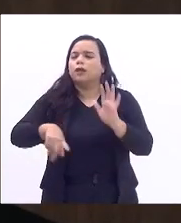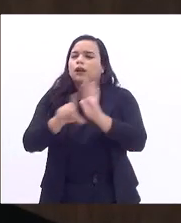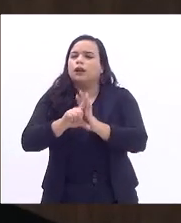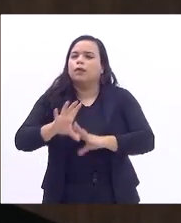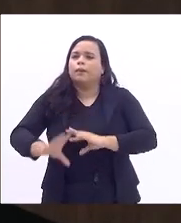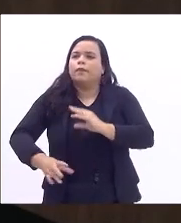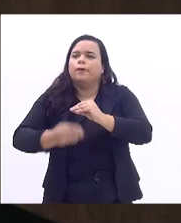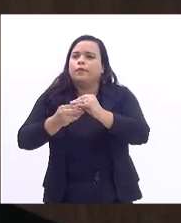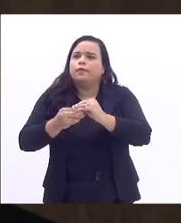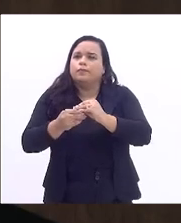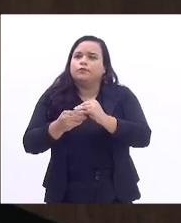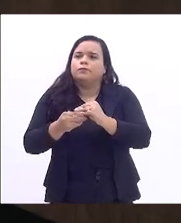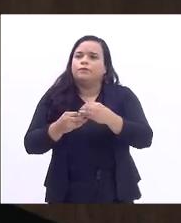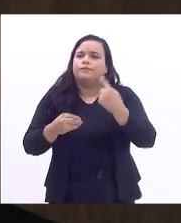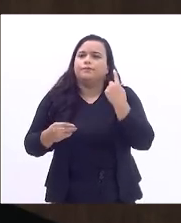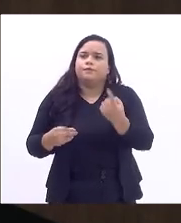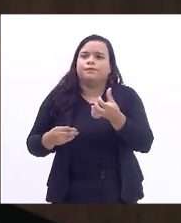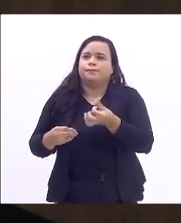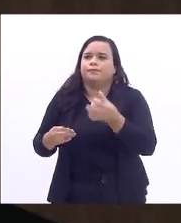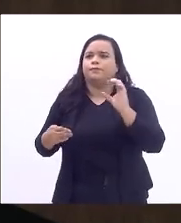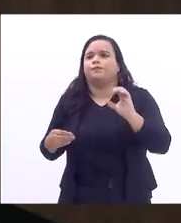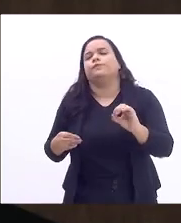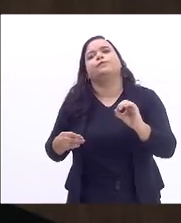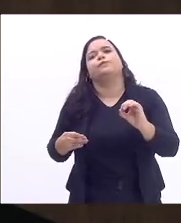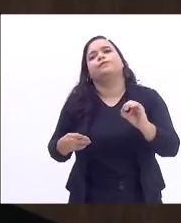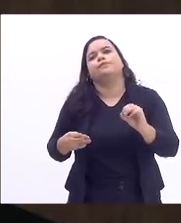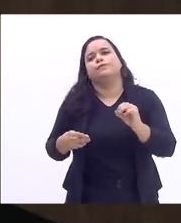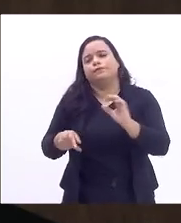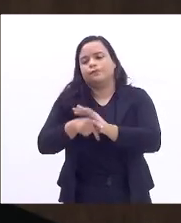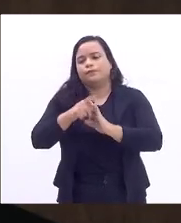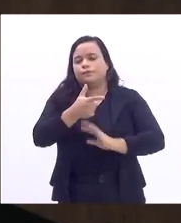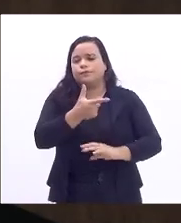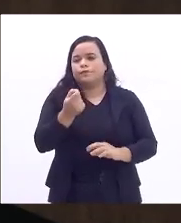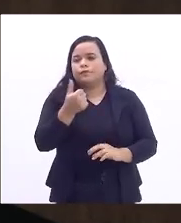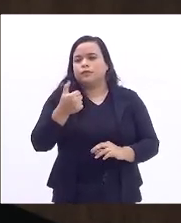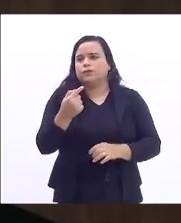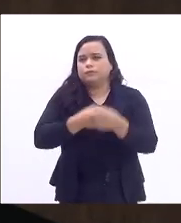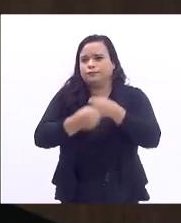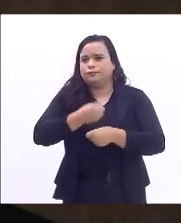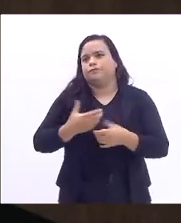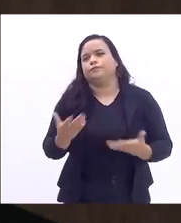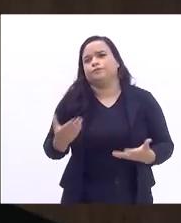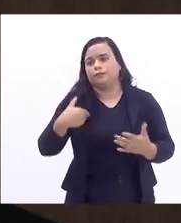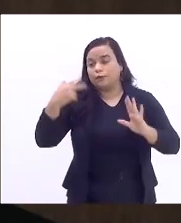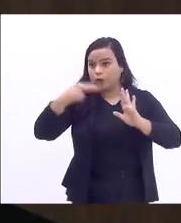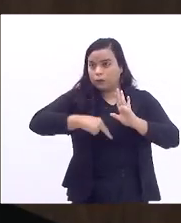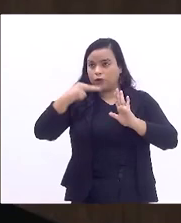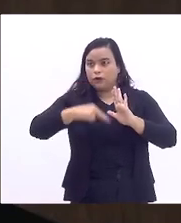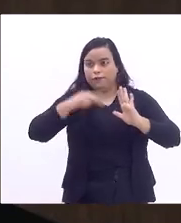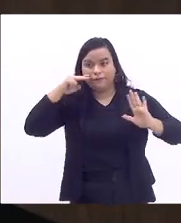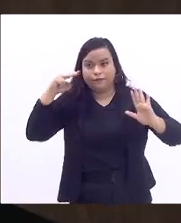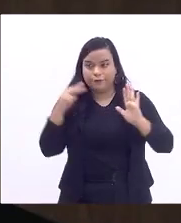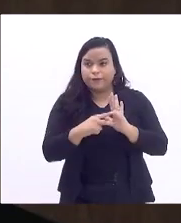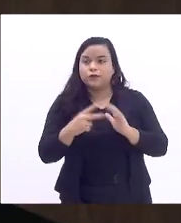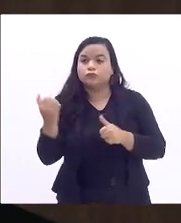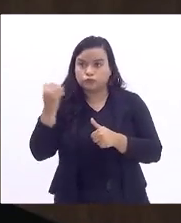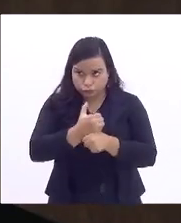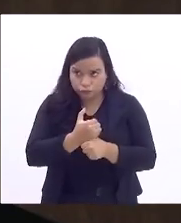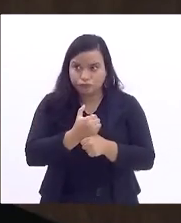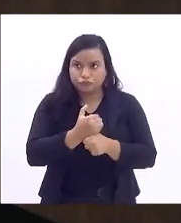um cc160 de 2017 aí quando eu vou ler o